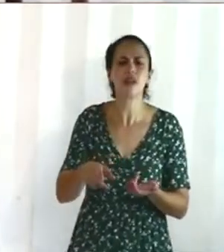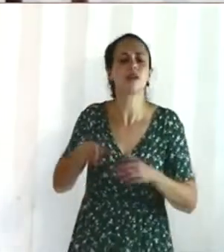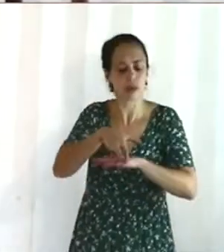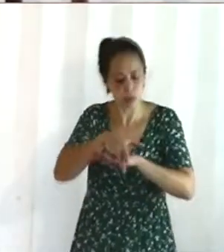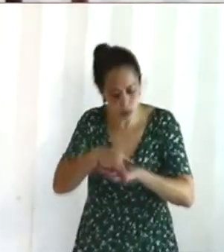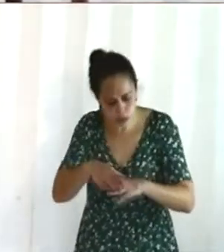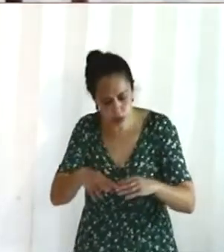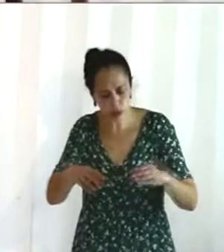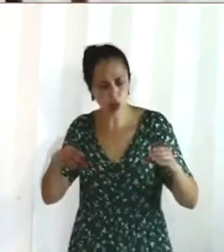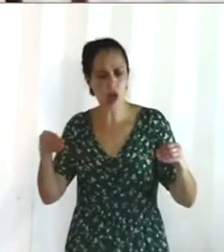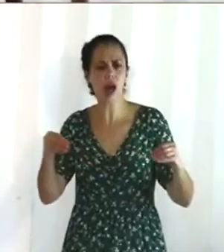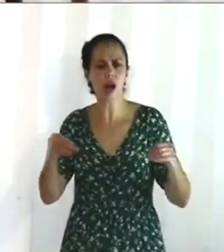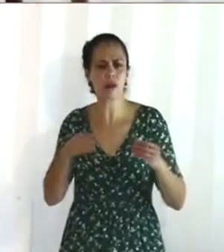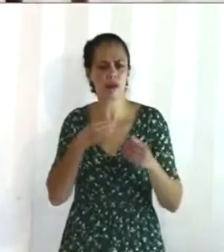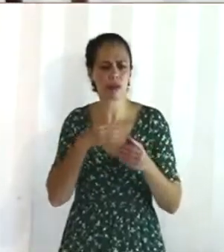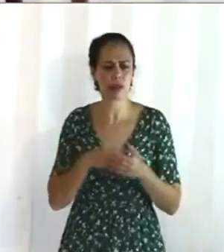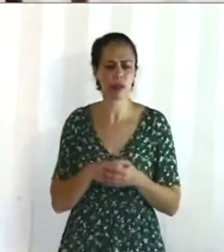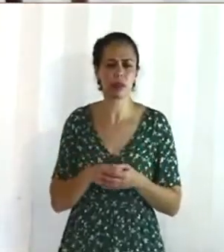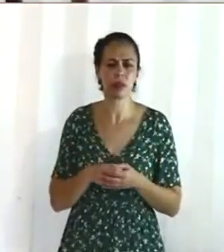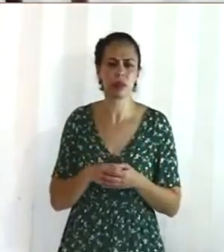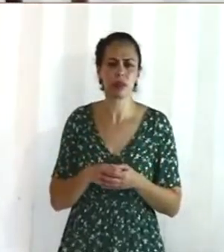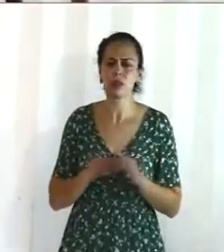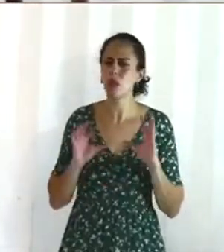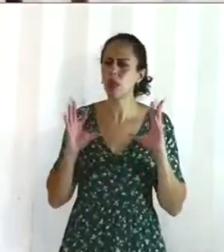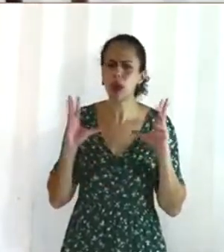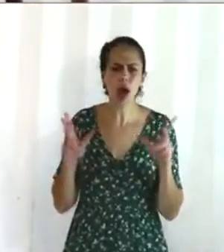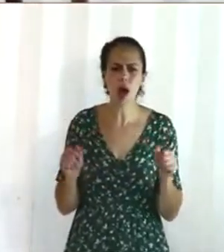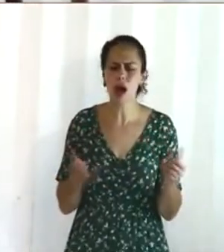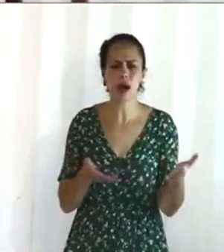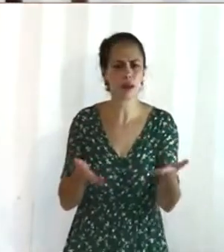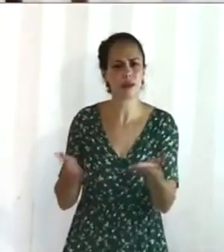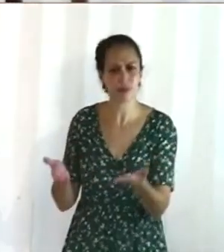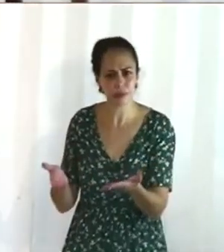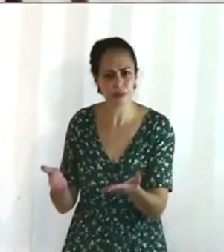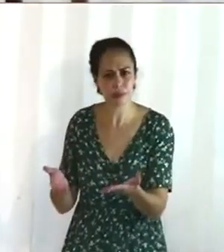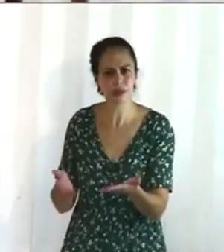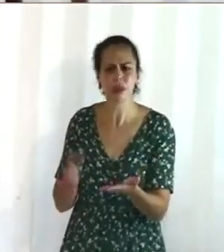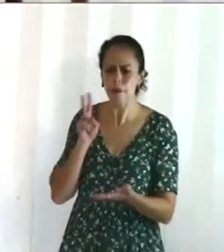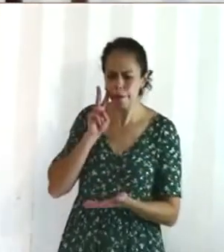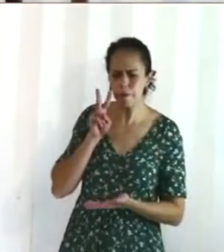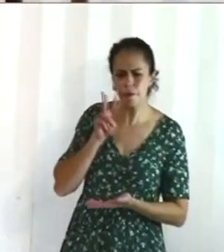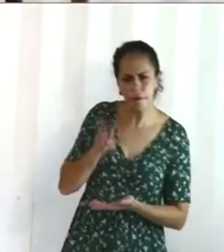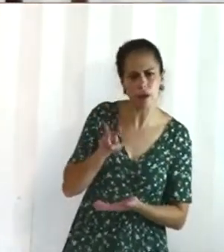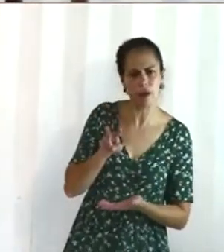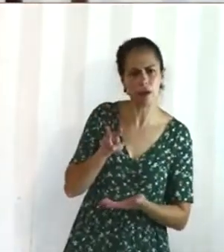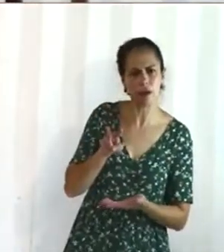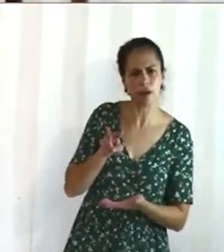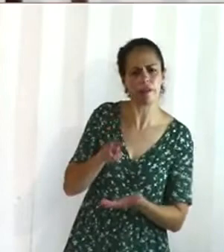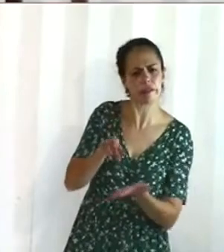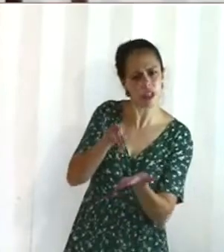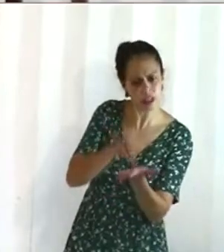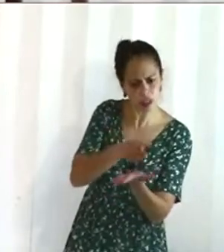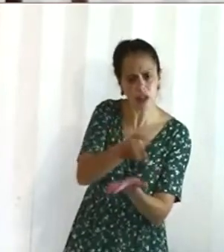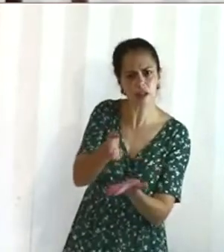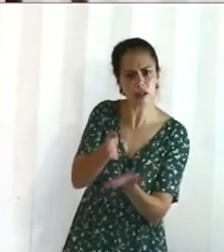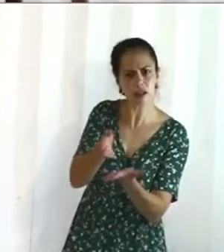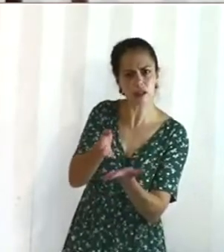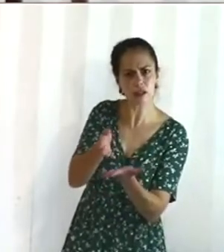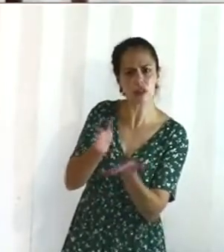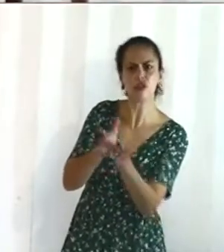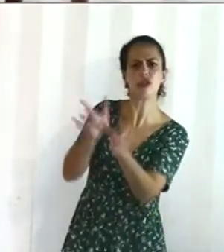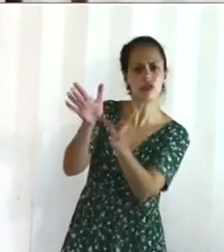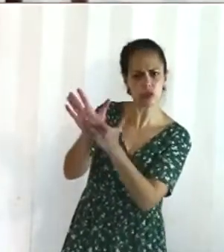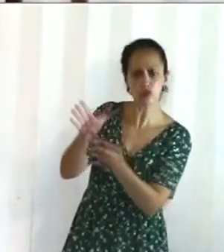eles, testificando que de fato ele era verdadeiramente o Filho de Deus. Então João